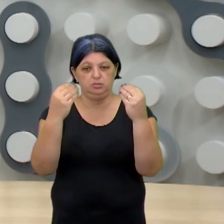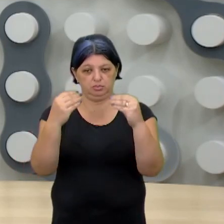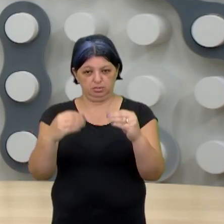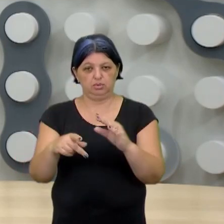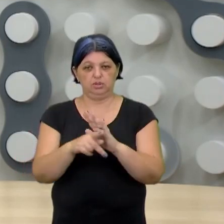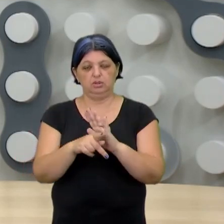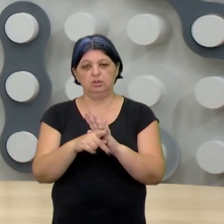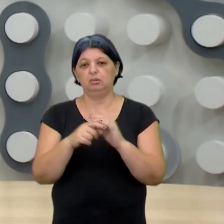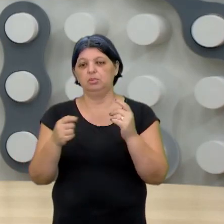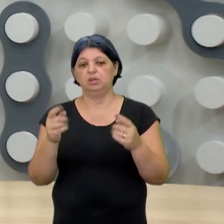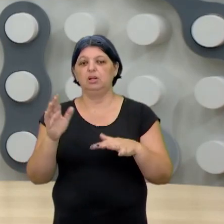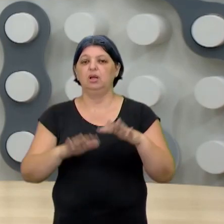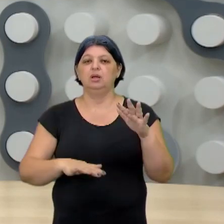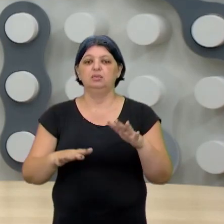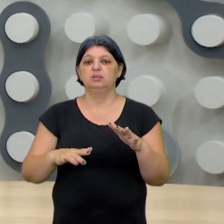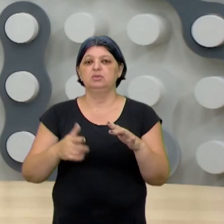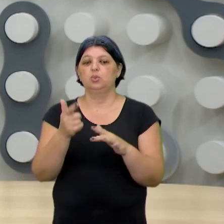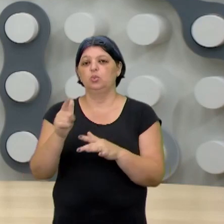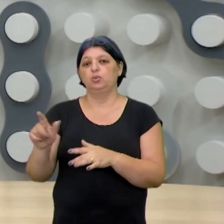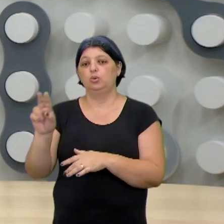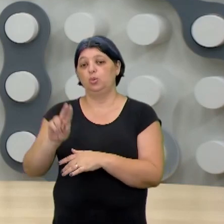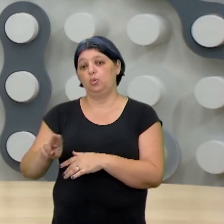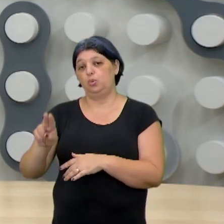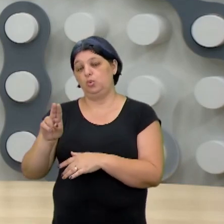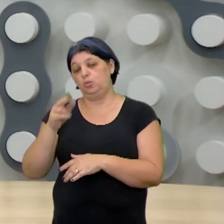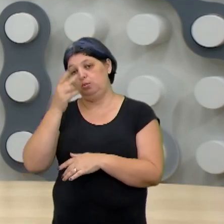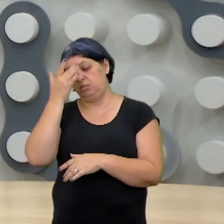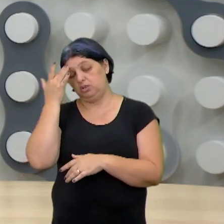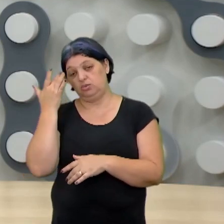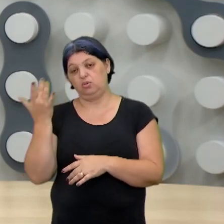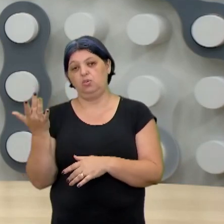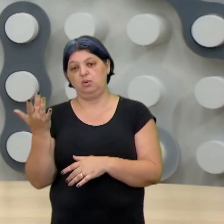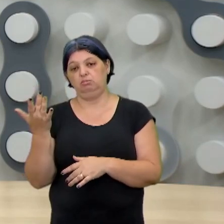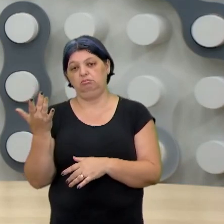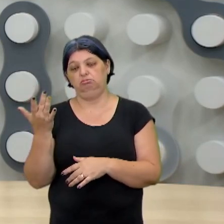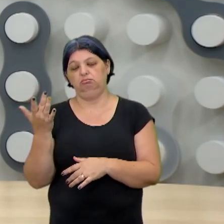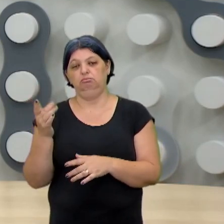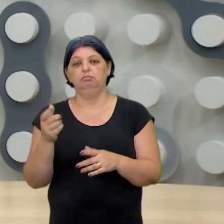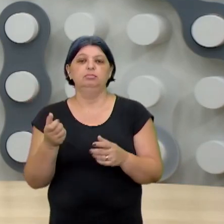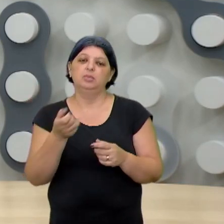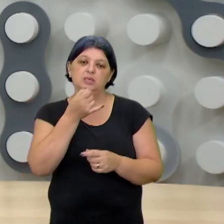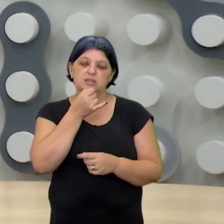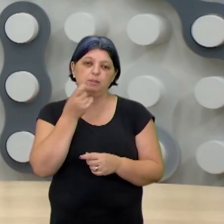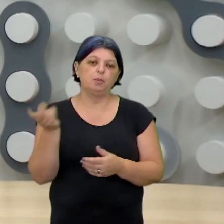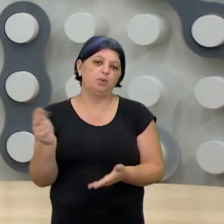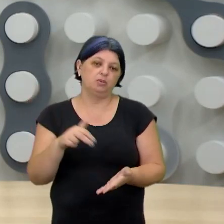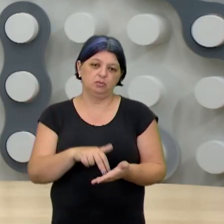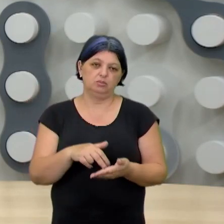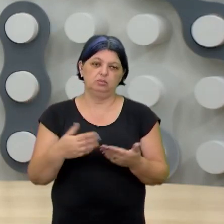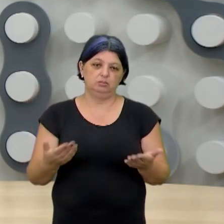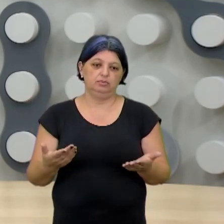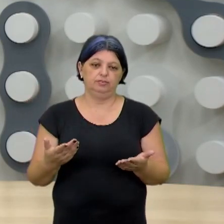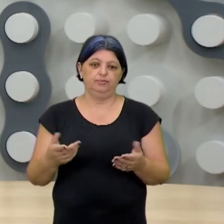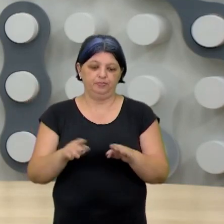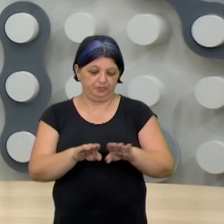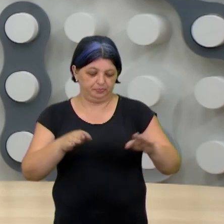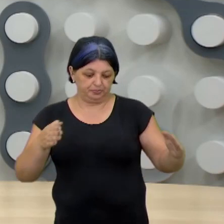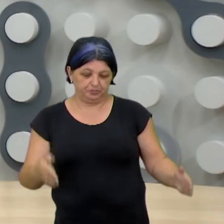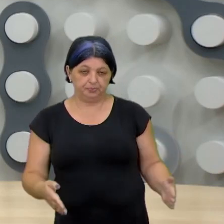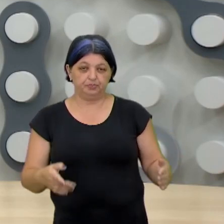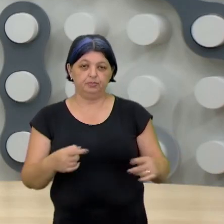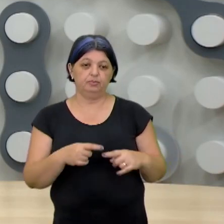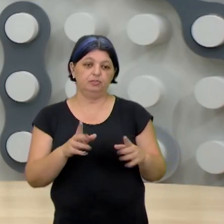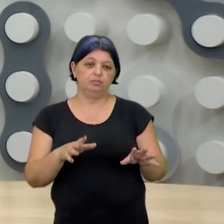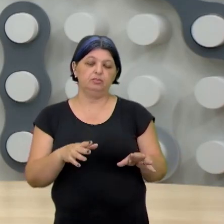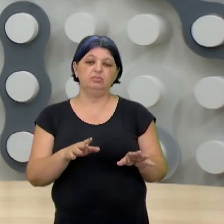subjetividade, porque ela é falada na voz de alguém. Então, por exemplo, eu posso chegar aqui e falar sobre essa bancada que eu estou falando.